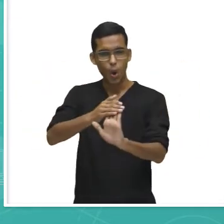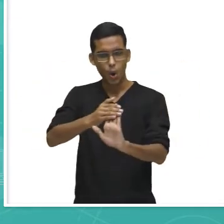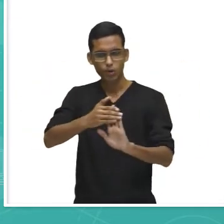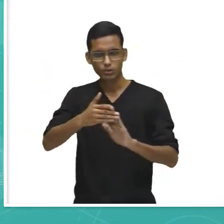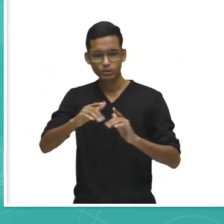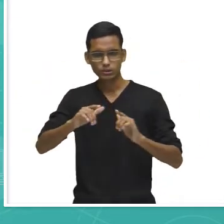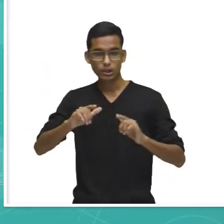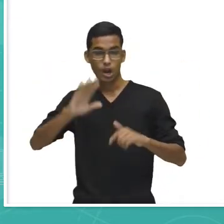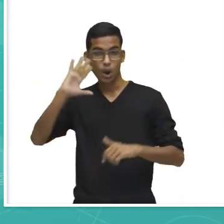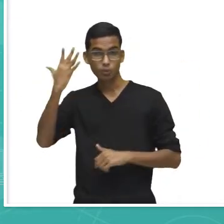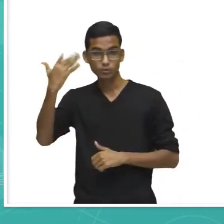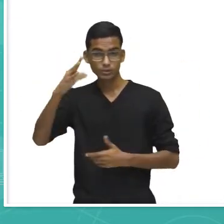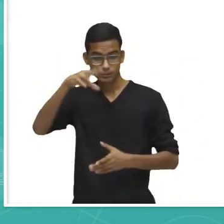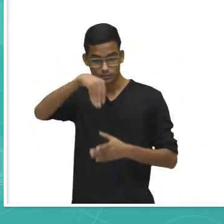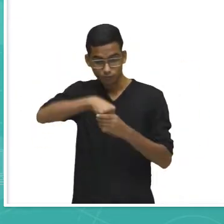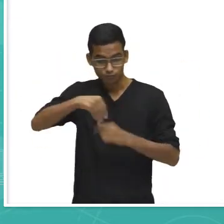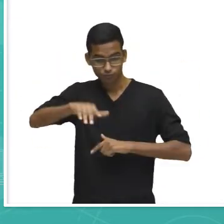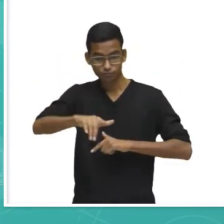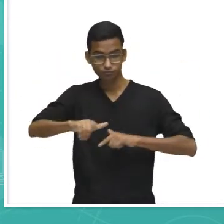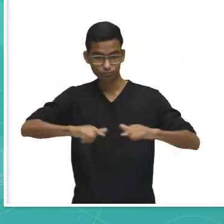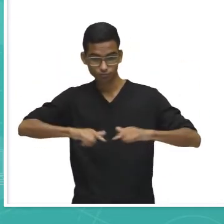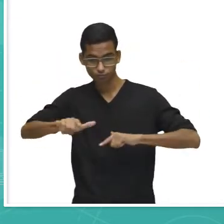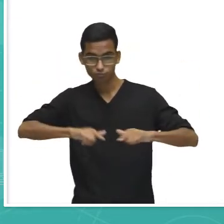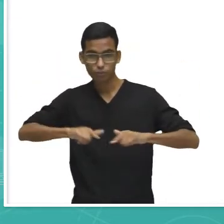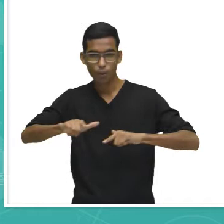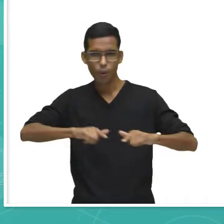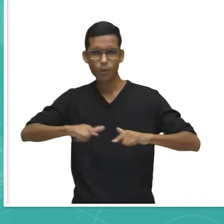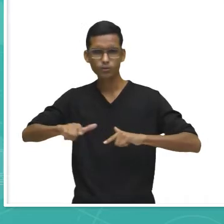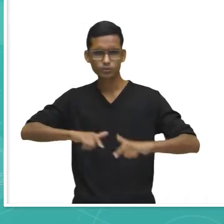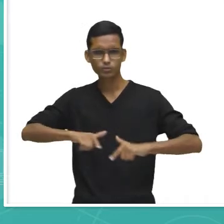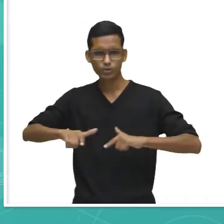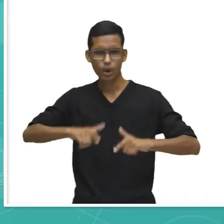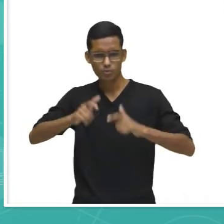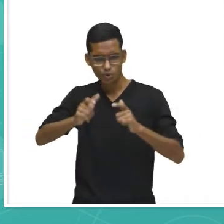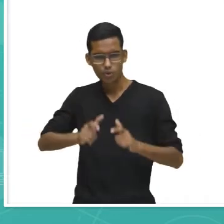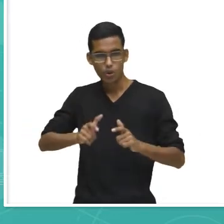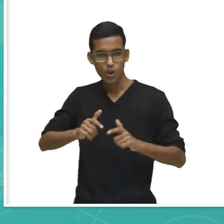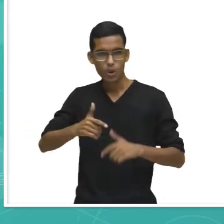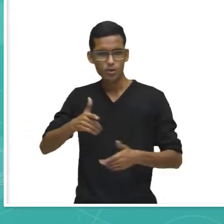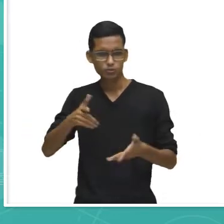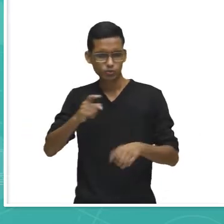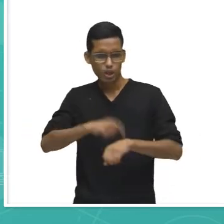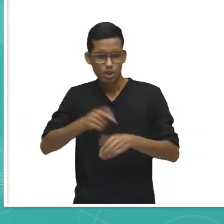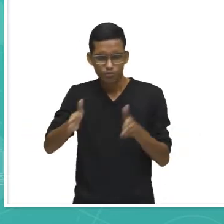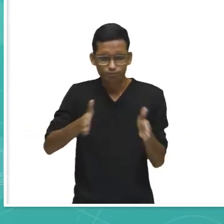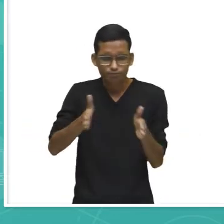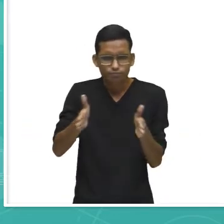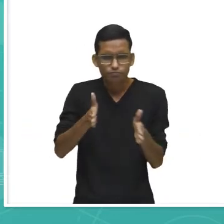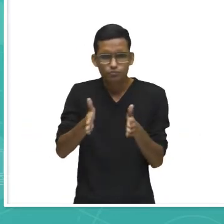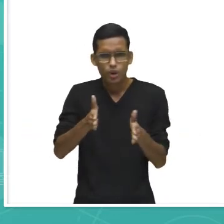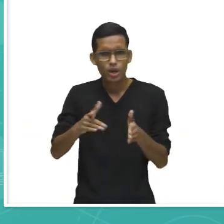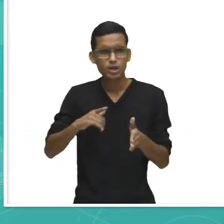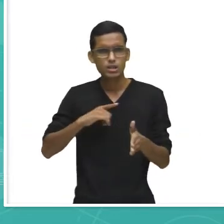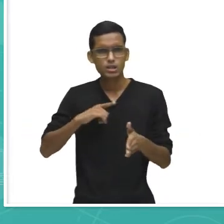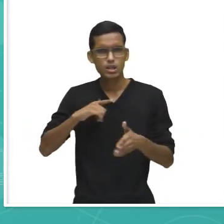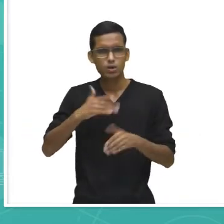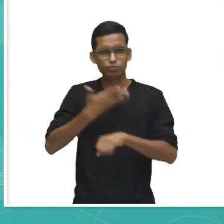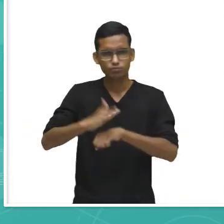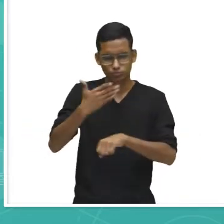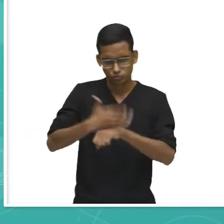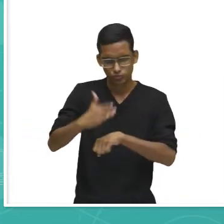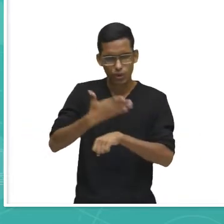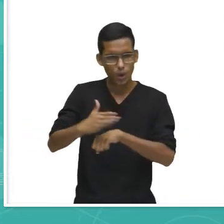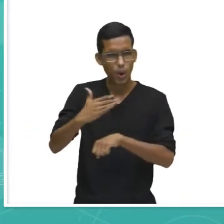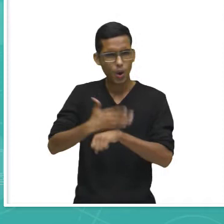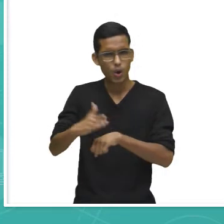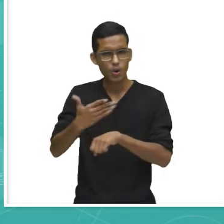no próprio local de trabalho, é de curta duração e consiste em exercícios compensatórios e